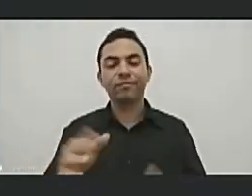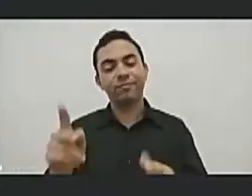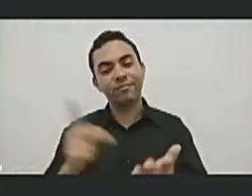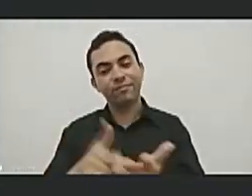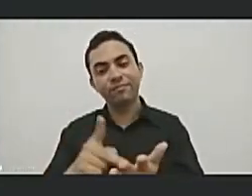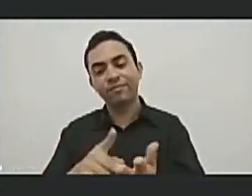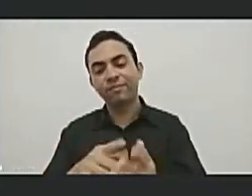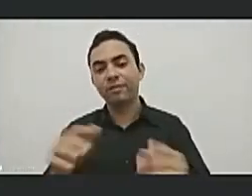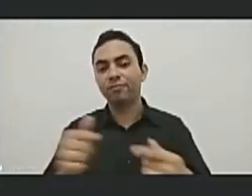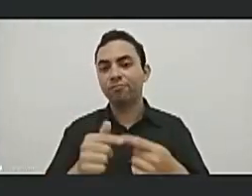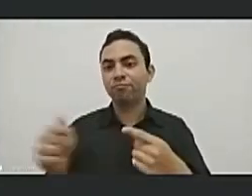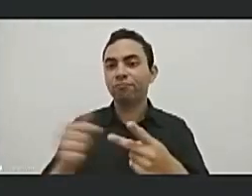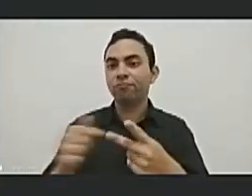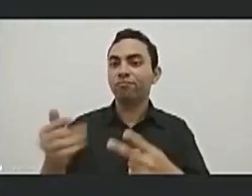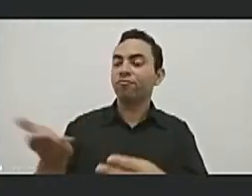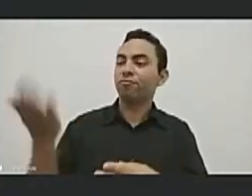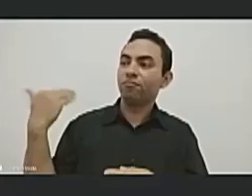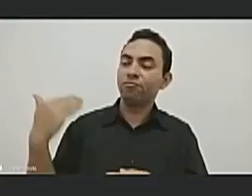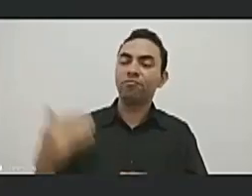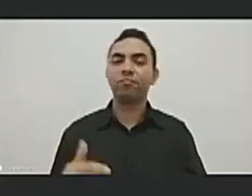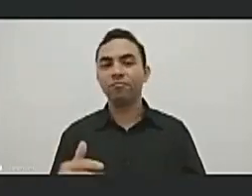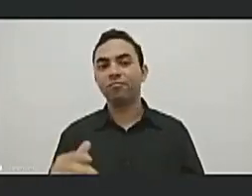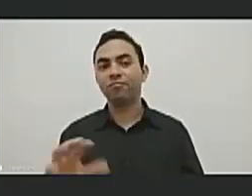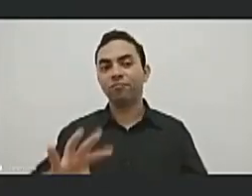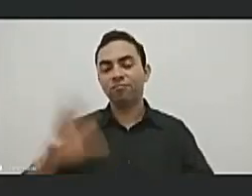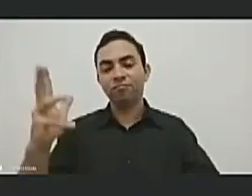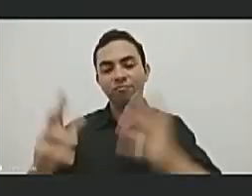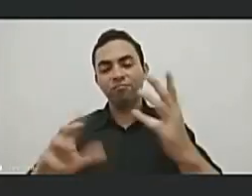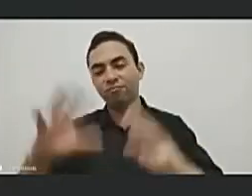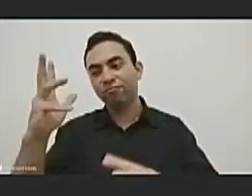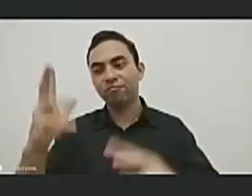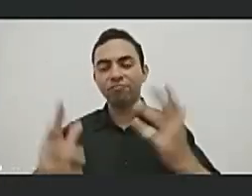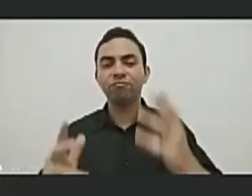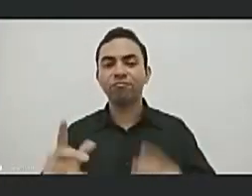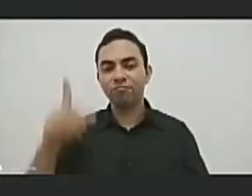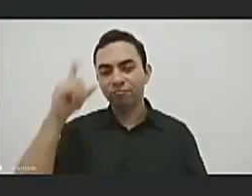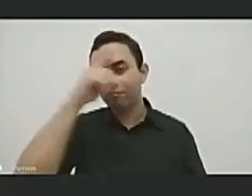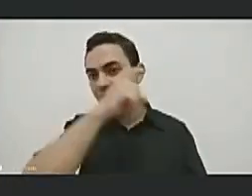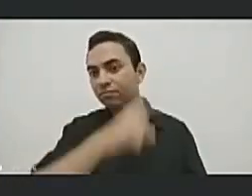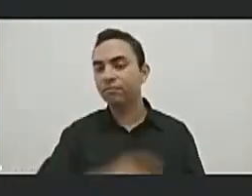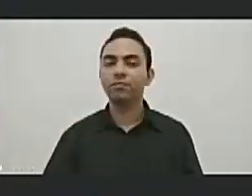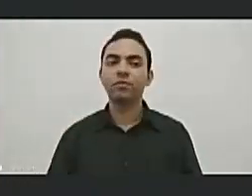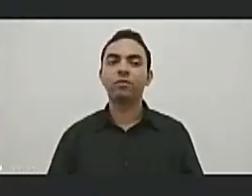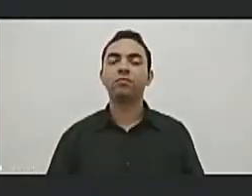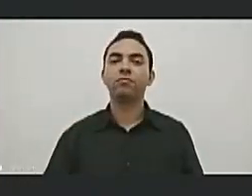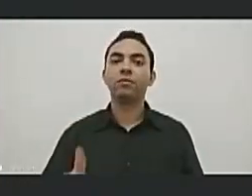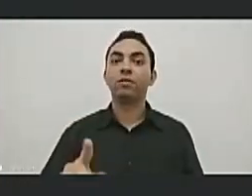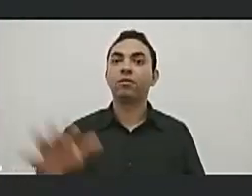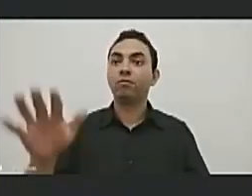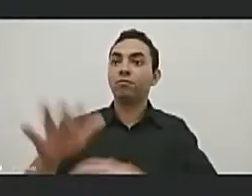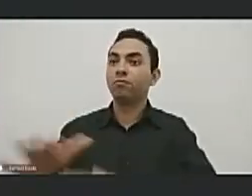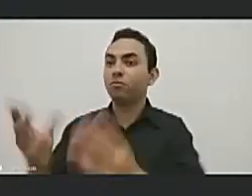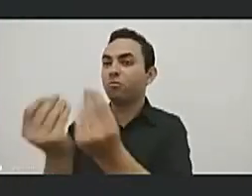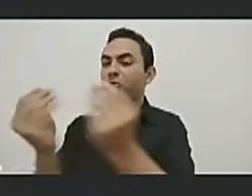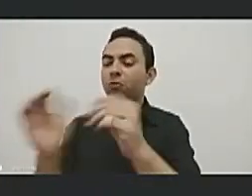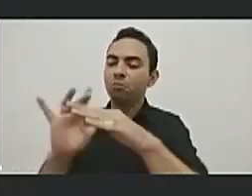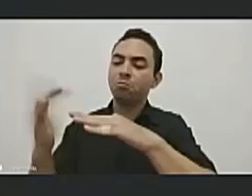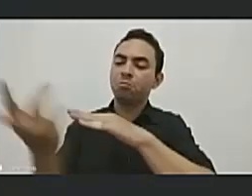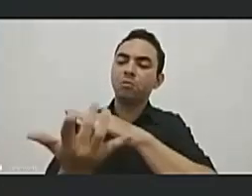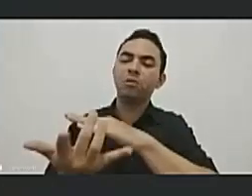o autismo passou por algumas situações muito delicadas nós somos difamados em redes sociais